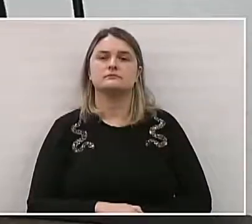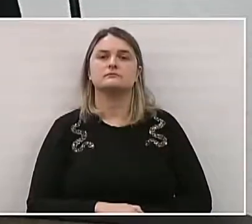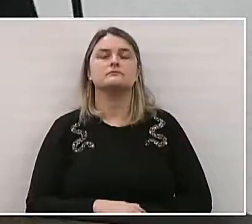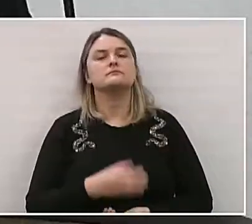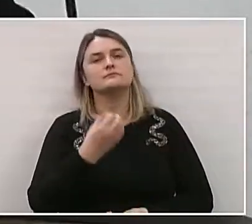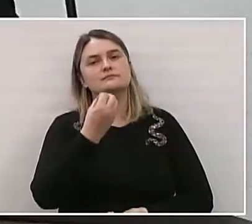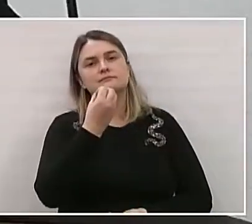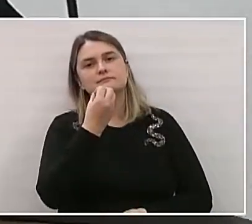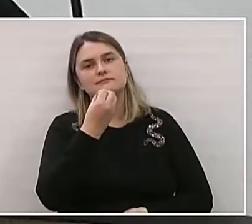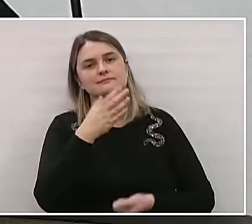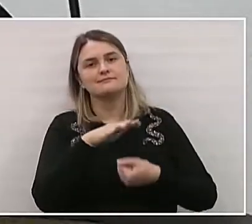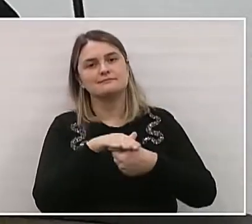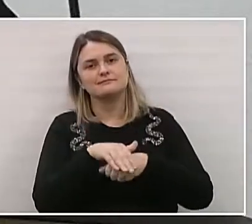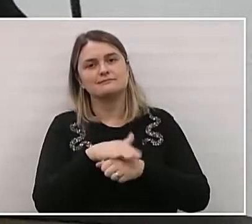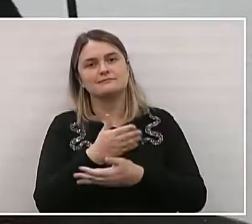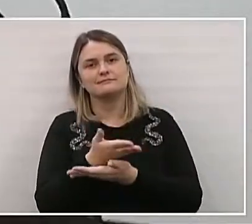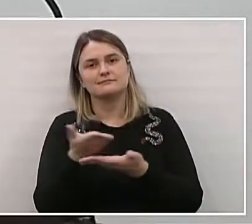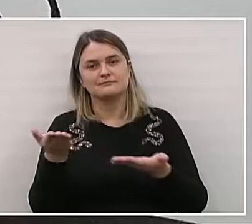Boa noite, senhor presidente,